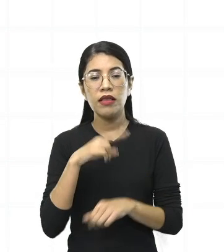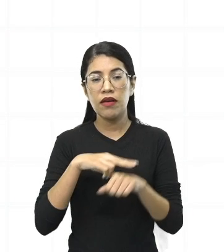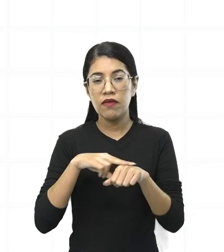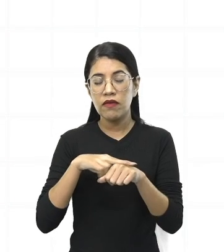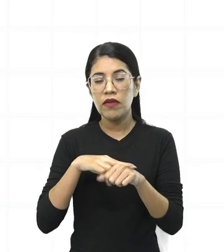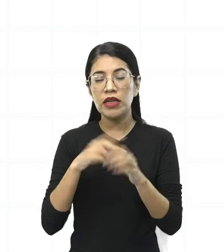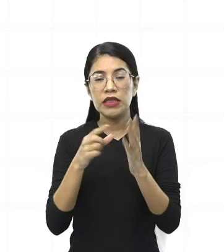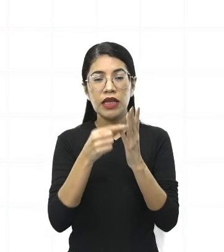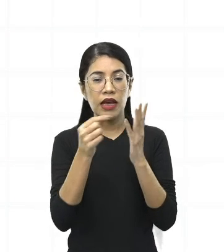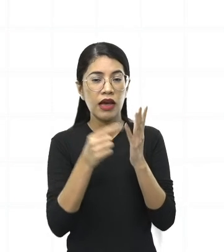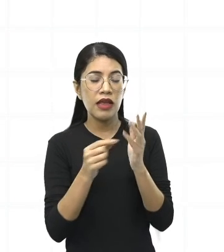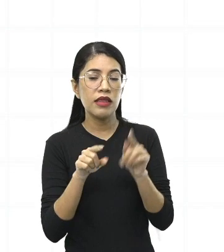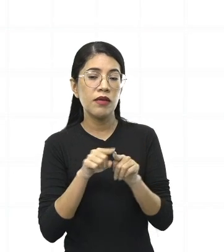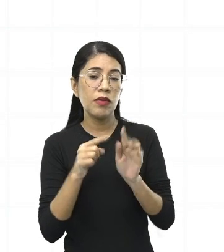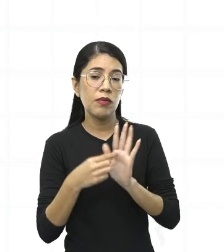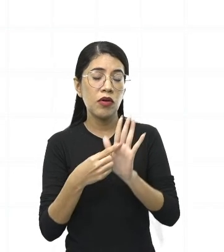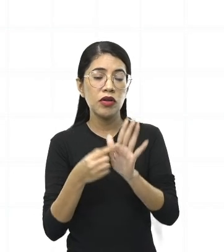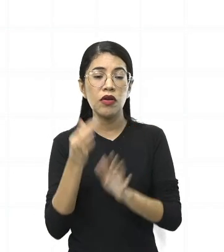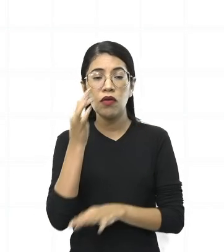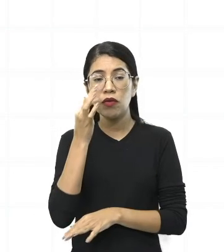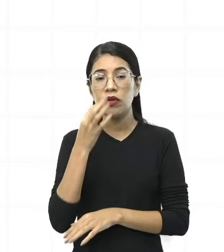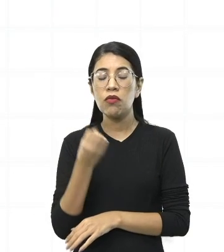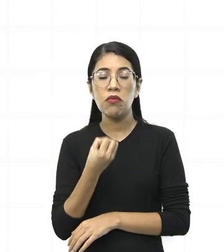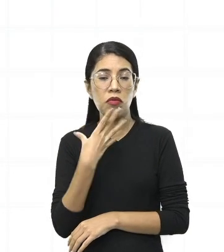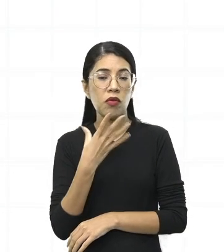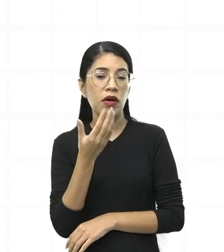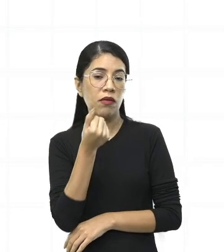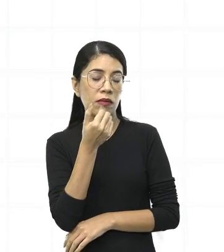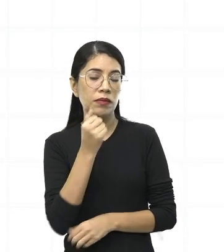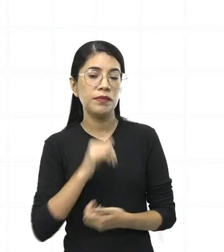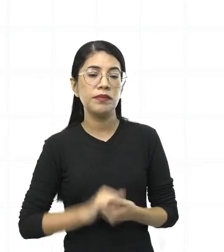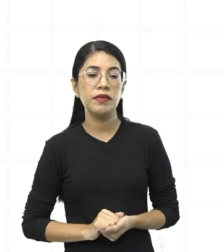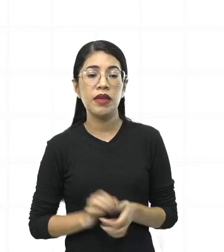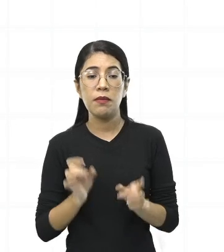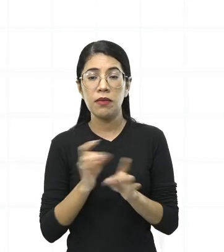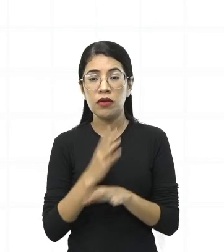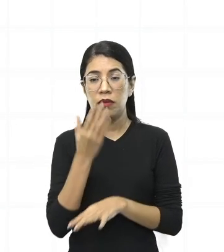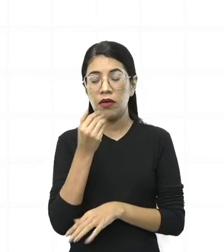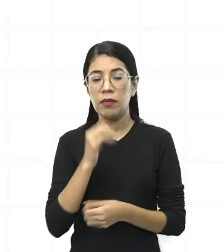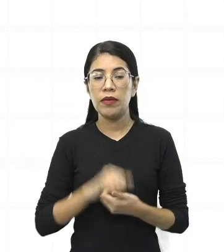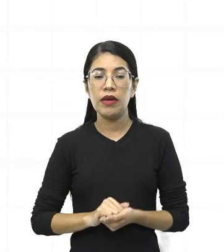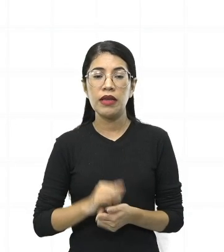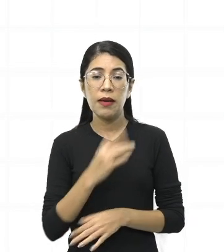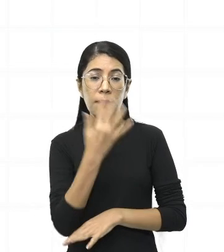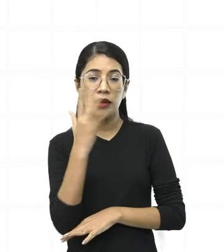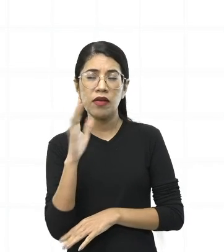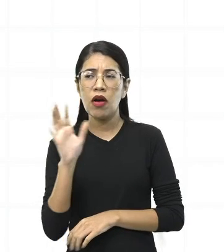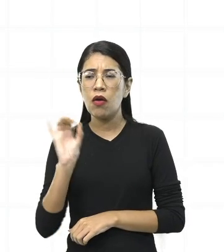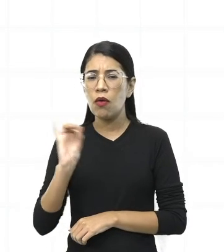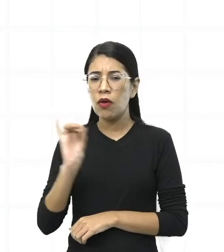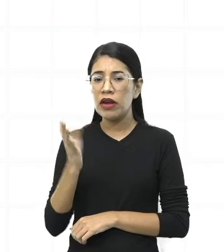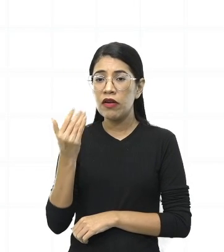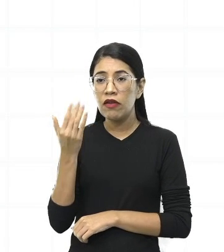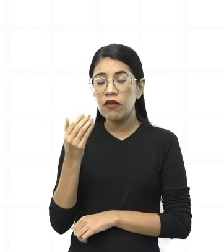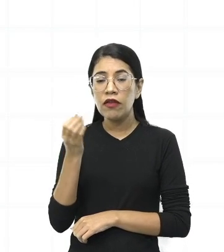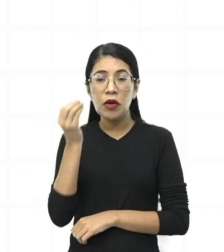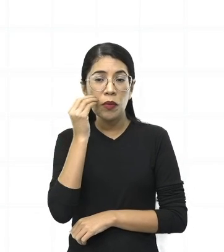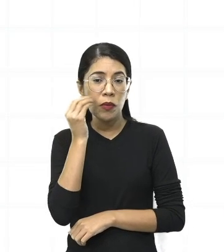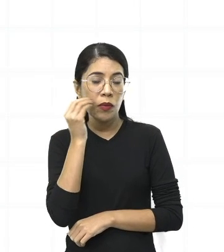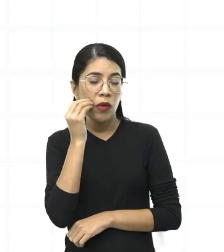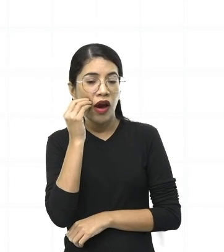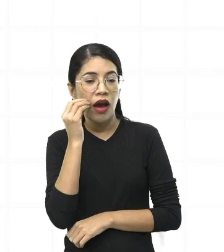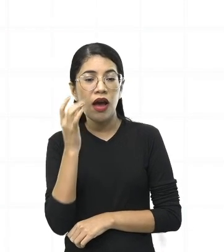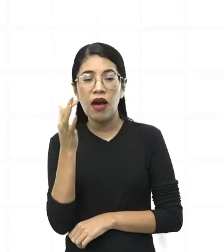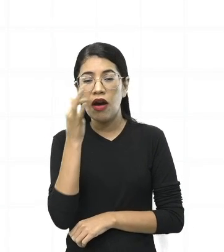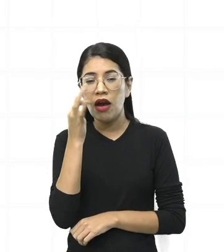os frutos estão maduros, prontos para serem comidos. É como se as plantas dissessem: oi, venham provar dos meus frutos